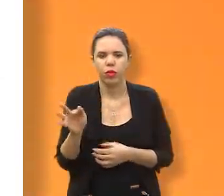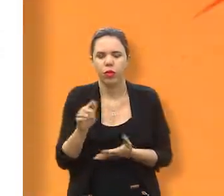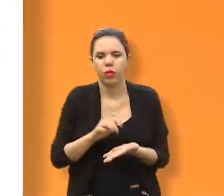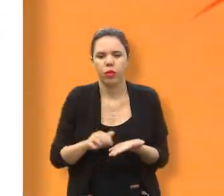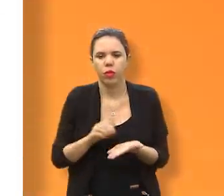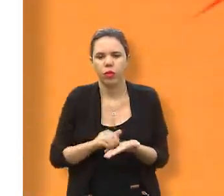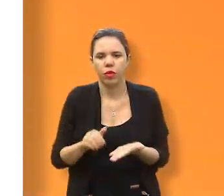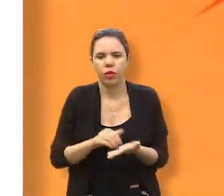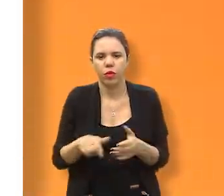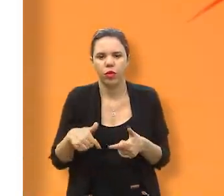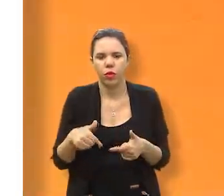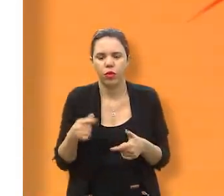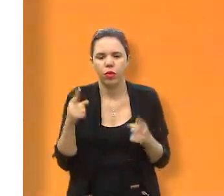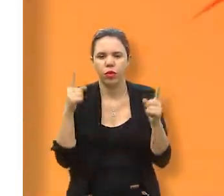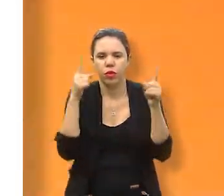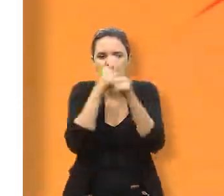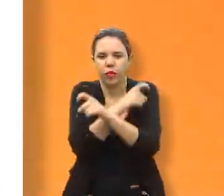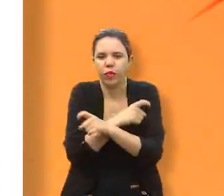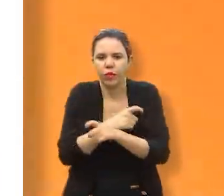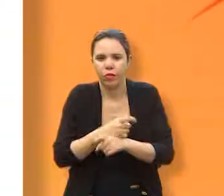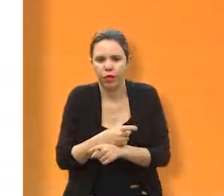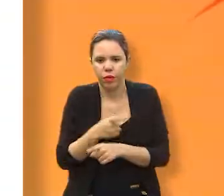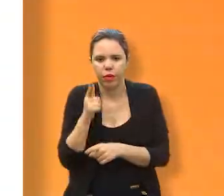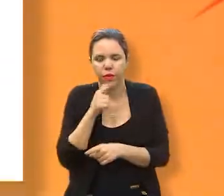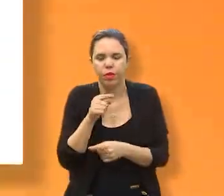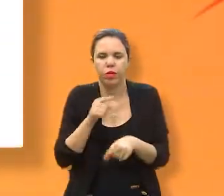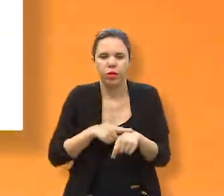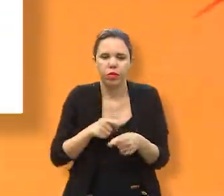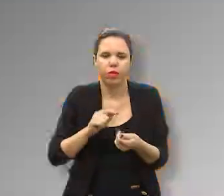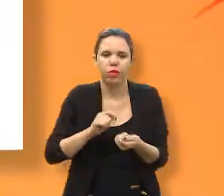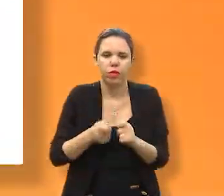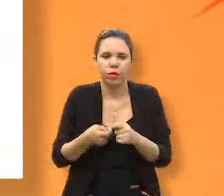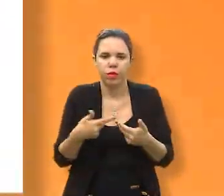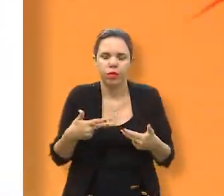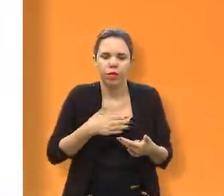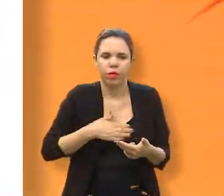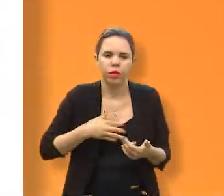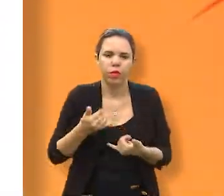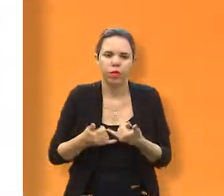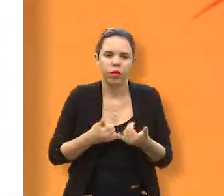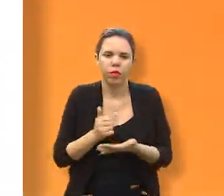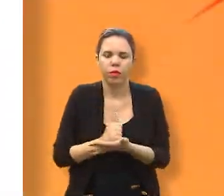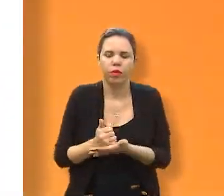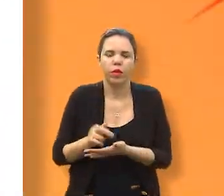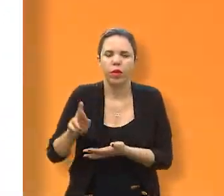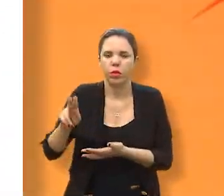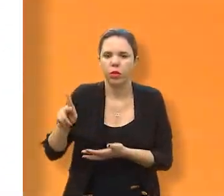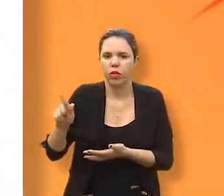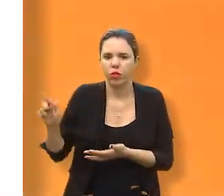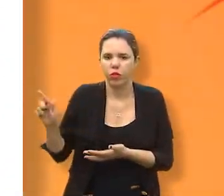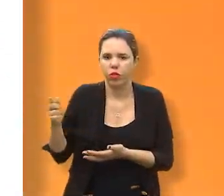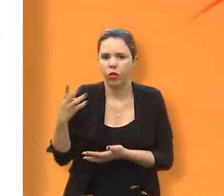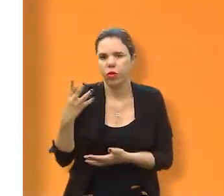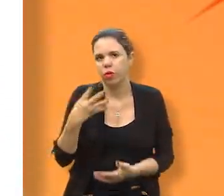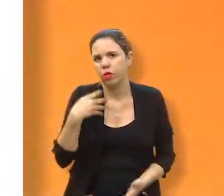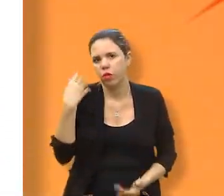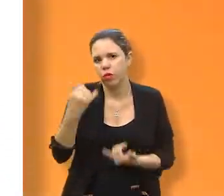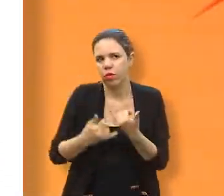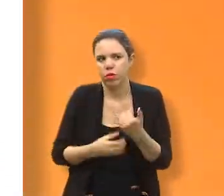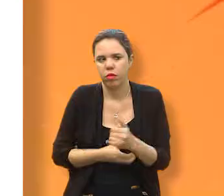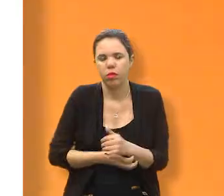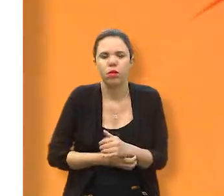para tocar, é difícil, né? A gente conciliar o hobby como jogar RPG, que querendo ou não são 2, 3, 4 horas de